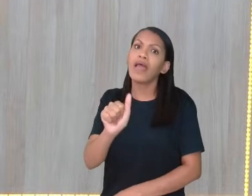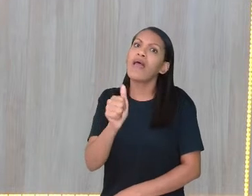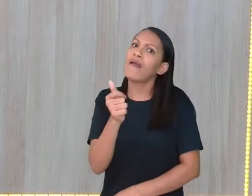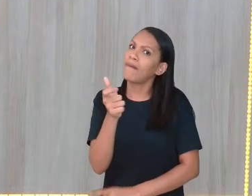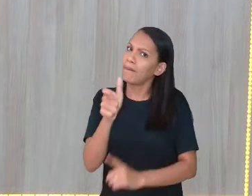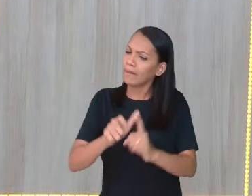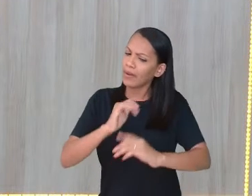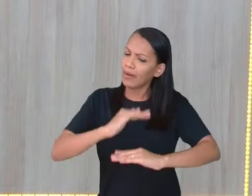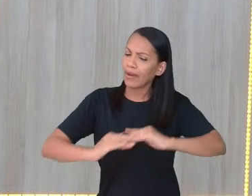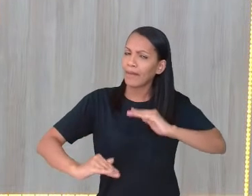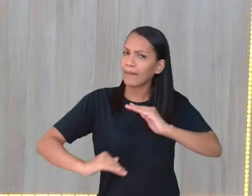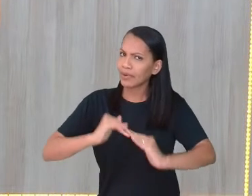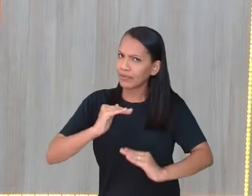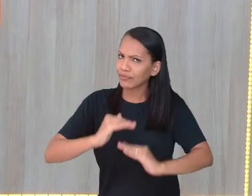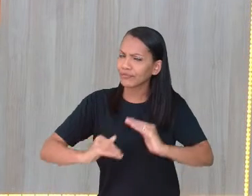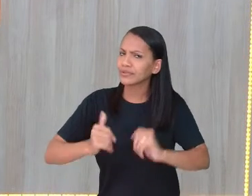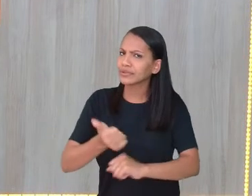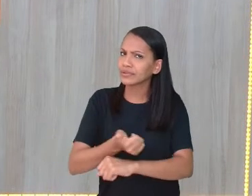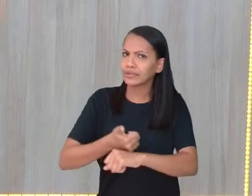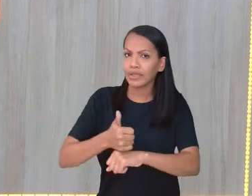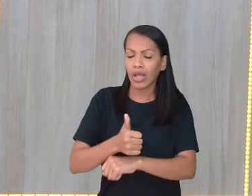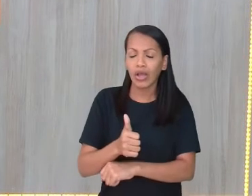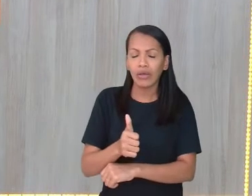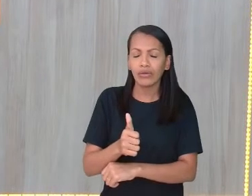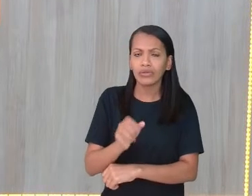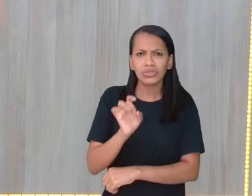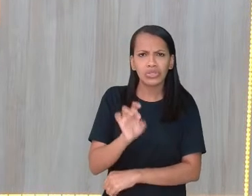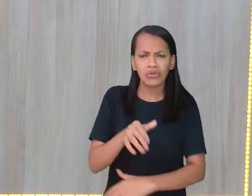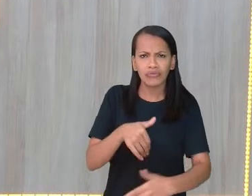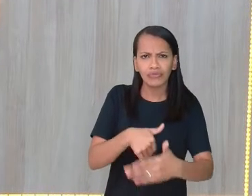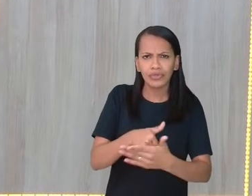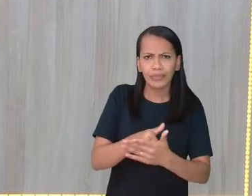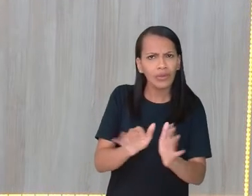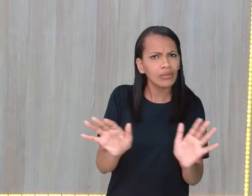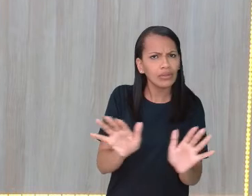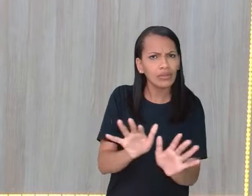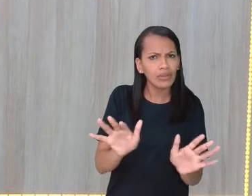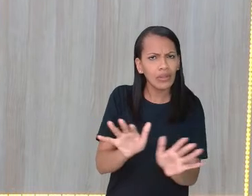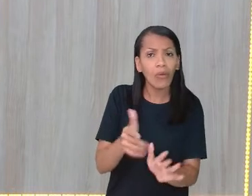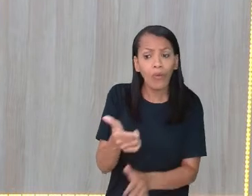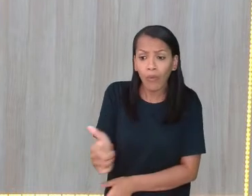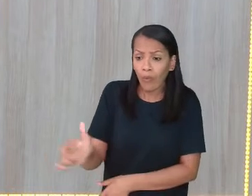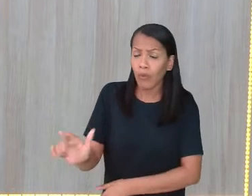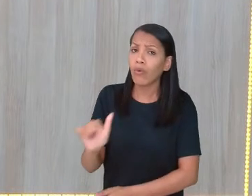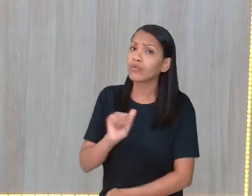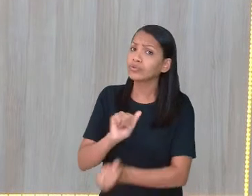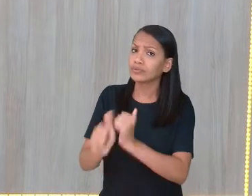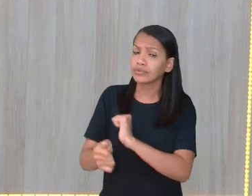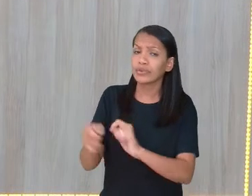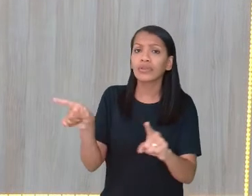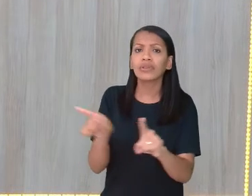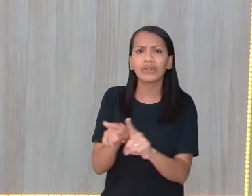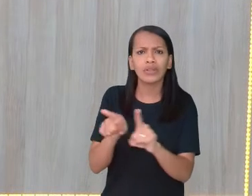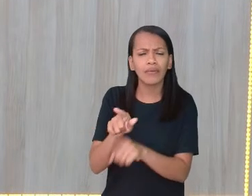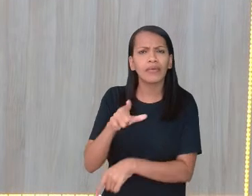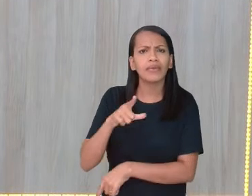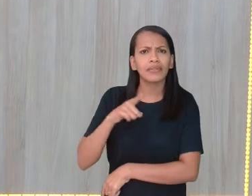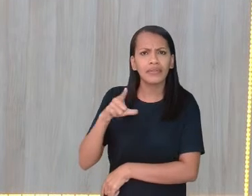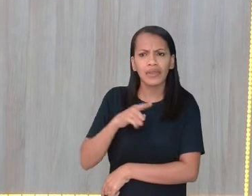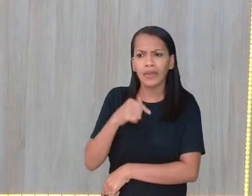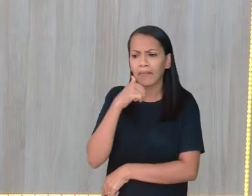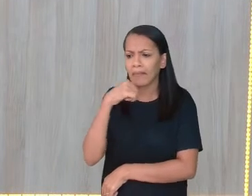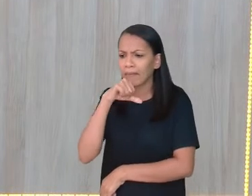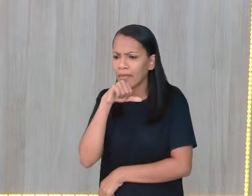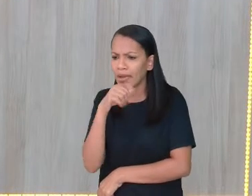atletas brasileiros fazem, que não são do futebol, como o professor Pedro falou, a gente tem ali muita gente que é